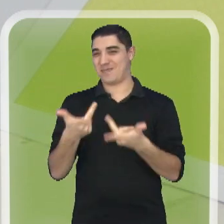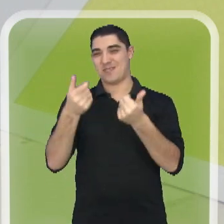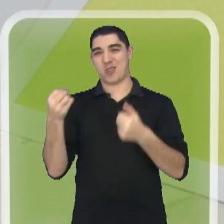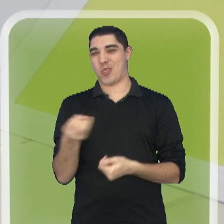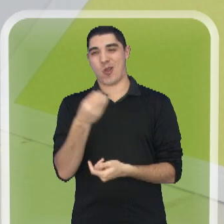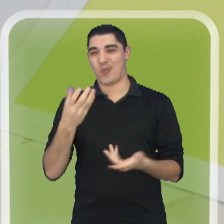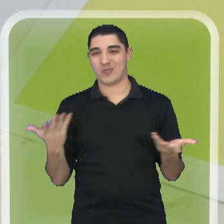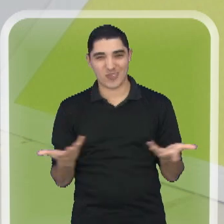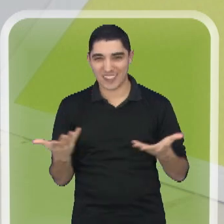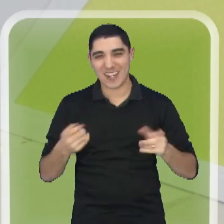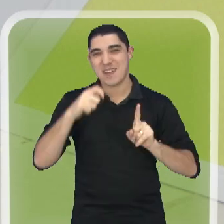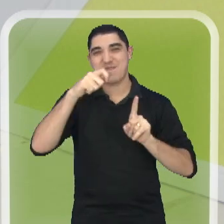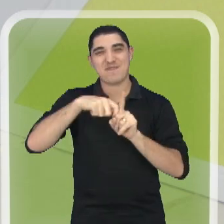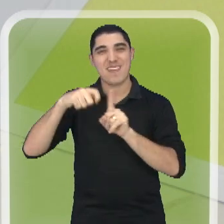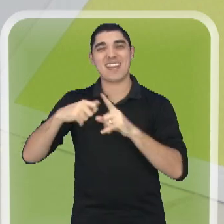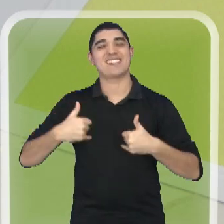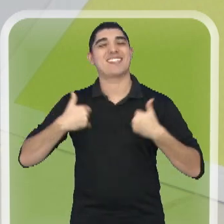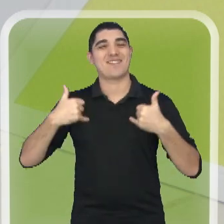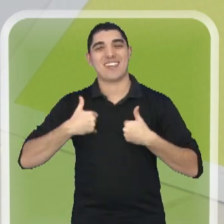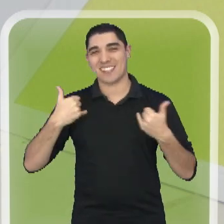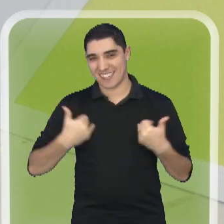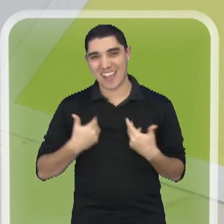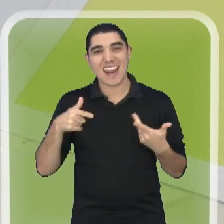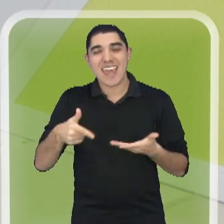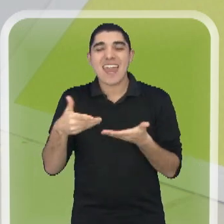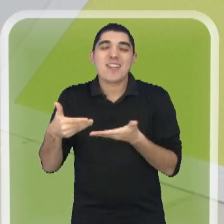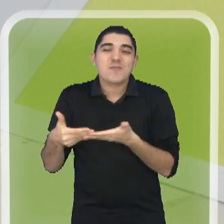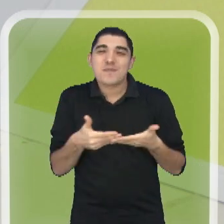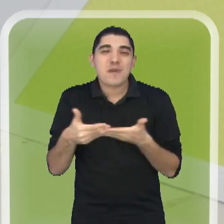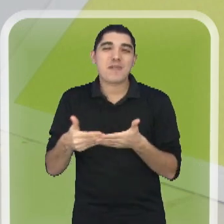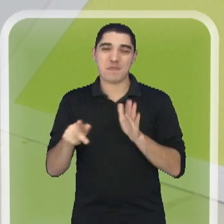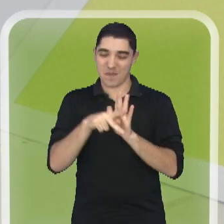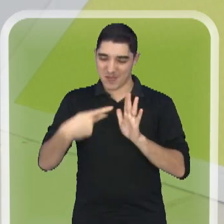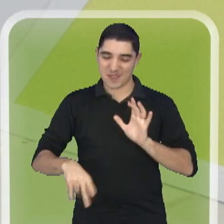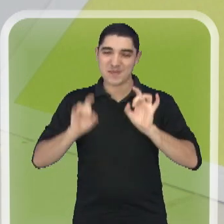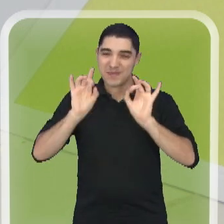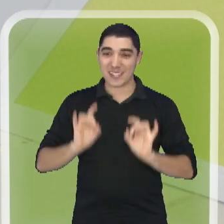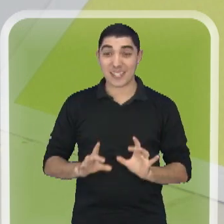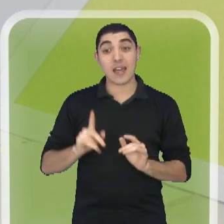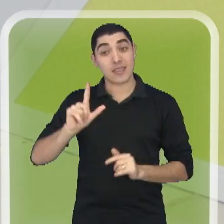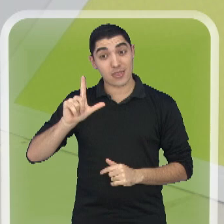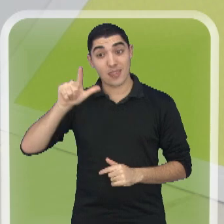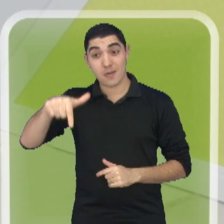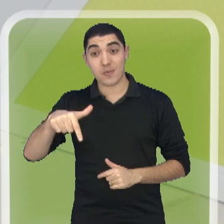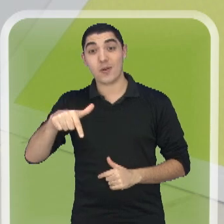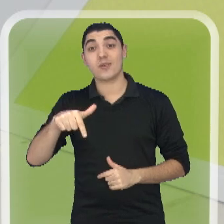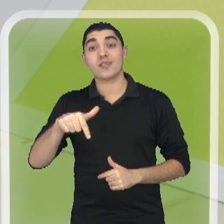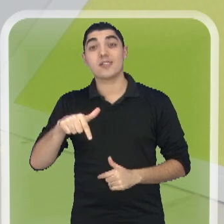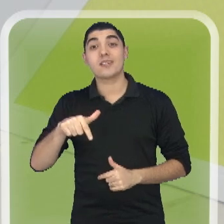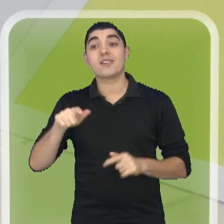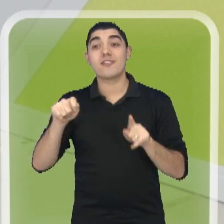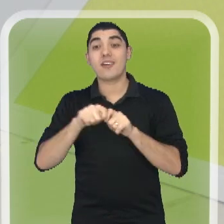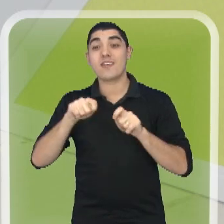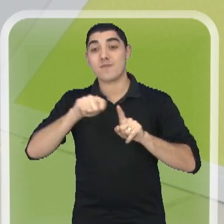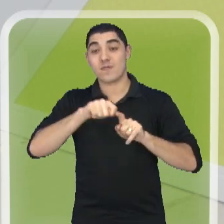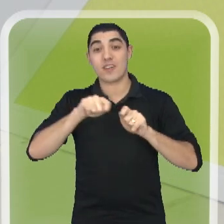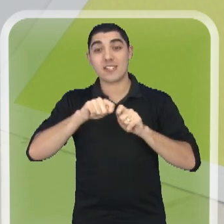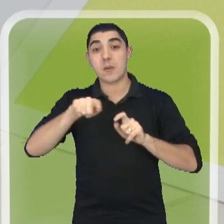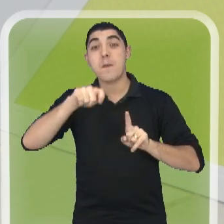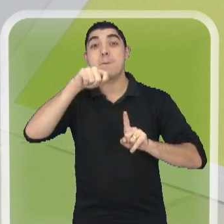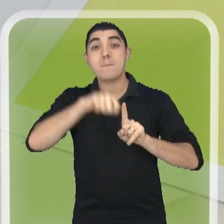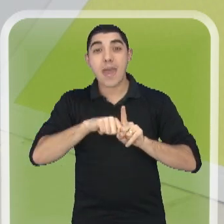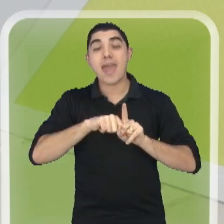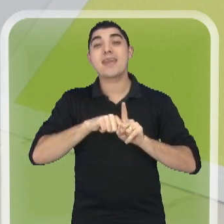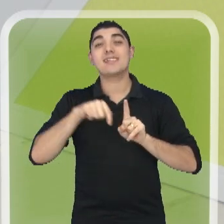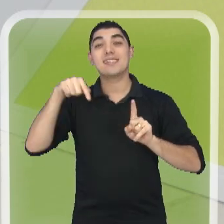louco. Mêsversário do nosso querido Lourenço, o mascotinho do Hora do Esporte. Vai ter que fazer aí como é que fala? O mêsversário em